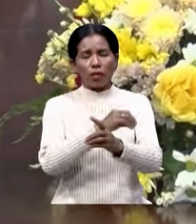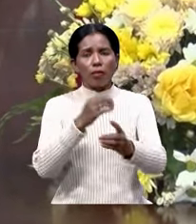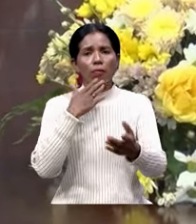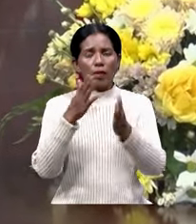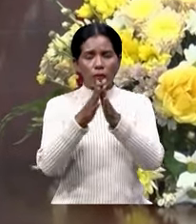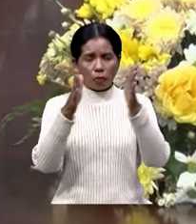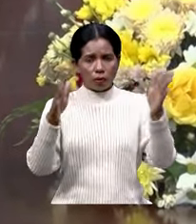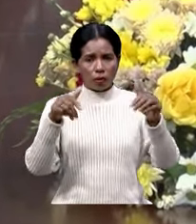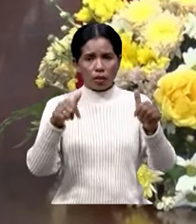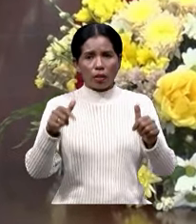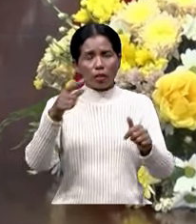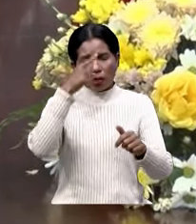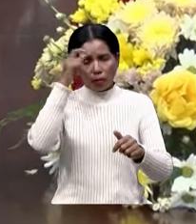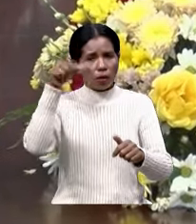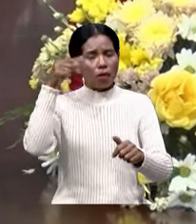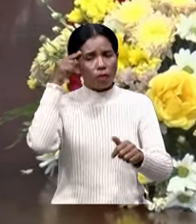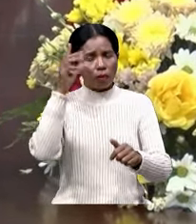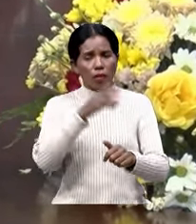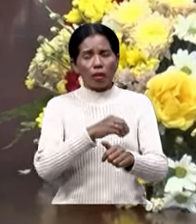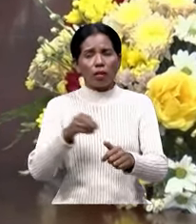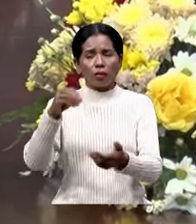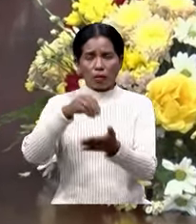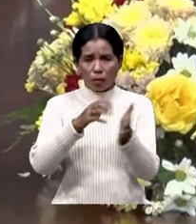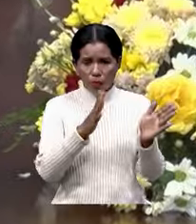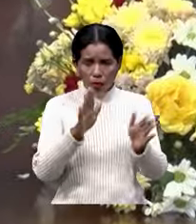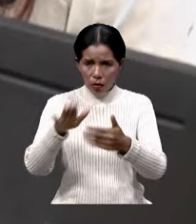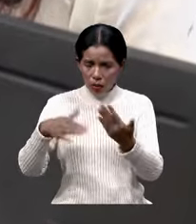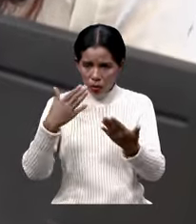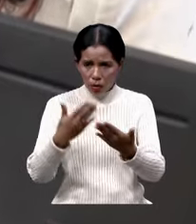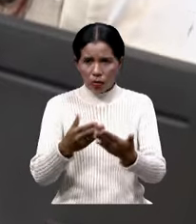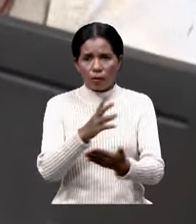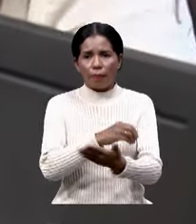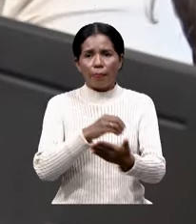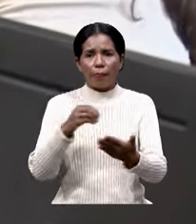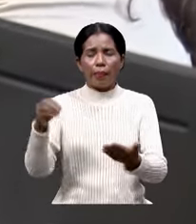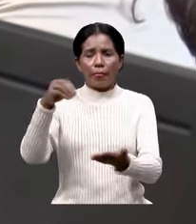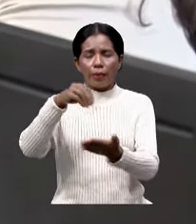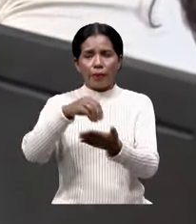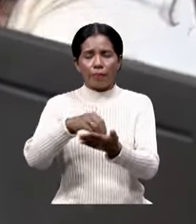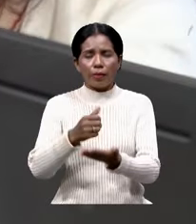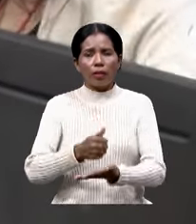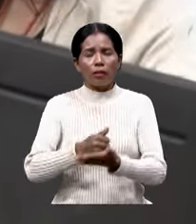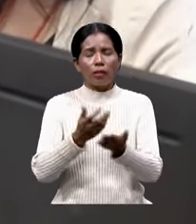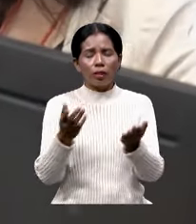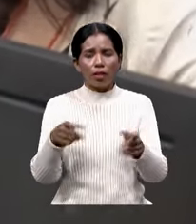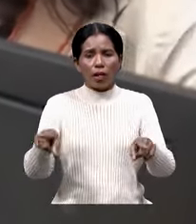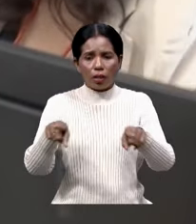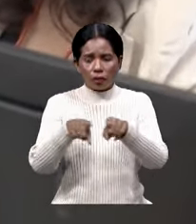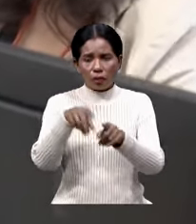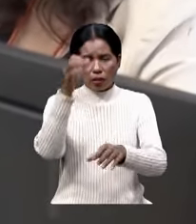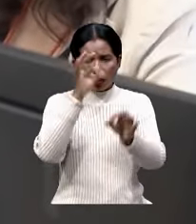extraordinário idane. Tamane governo propõe a tu simplifica processo sira aprovisionamento nian ho adoção medida sira nebe